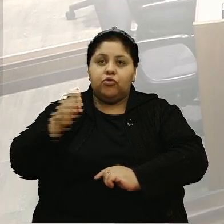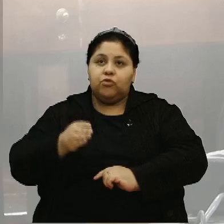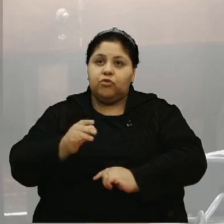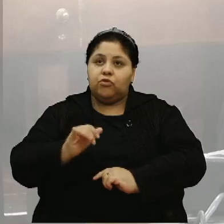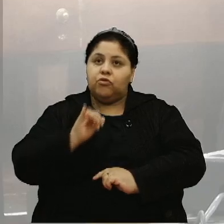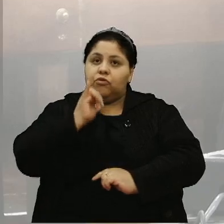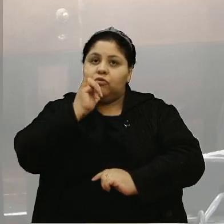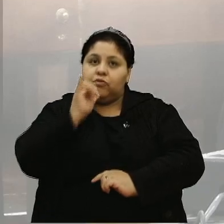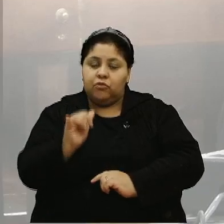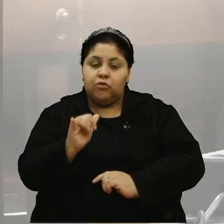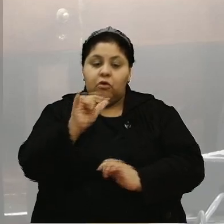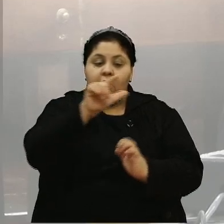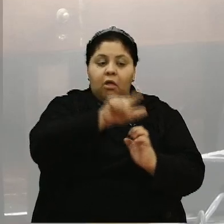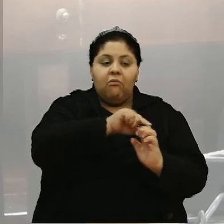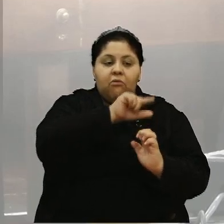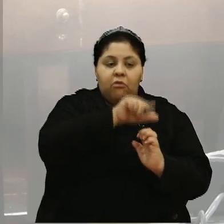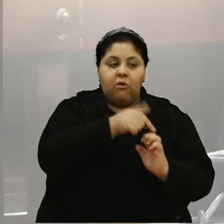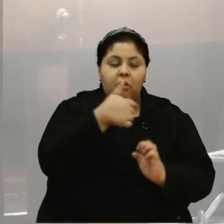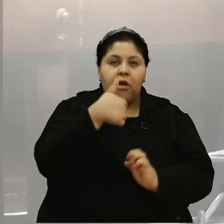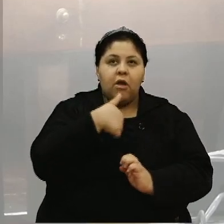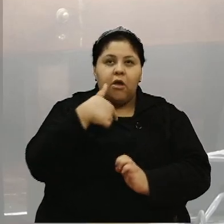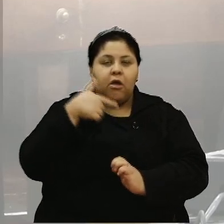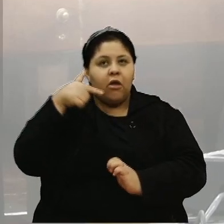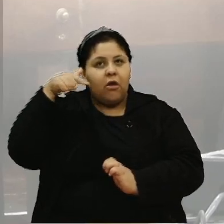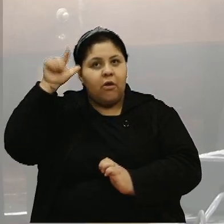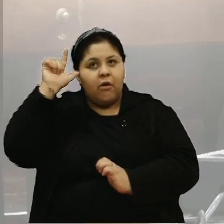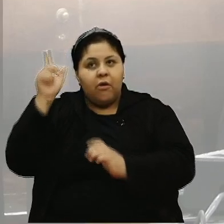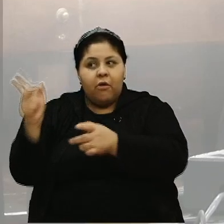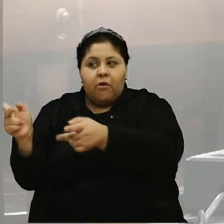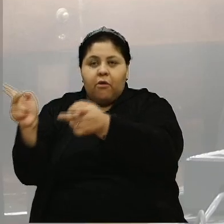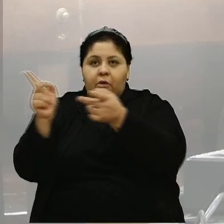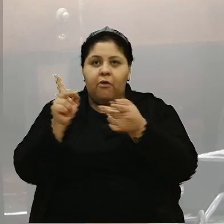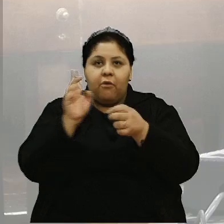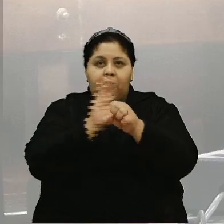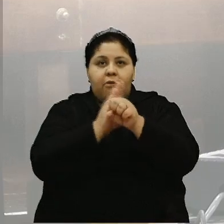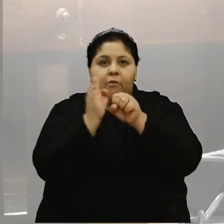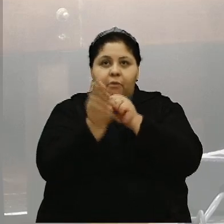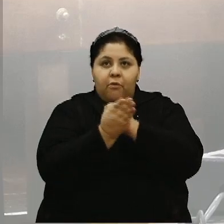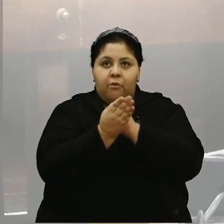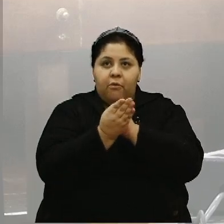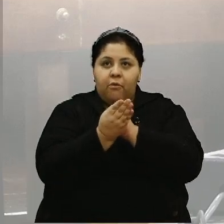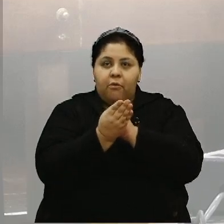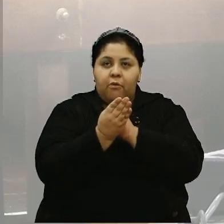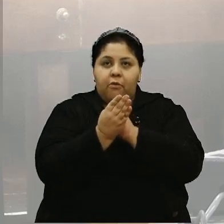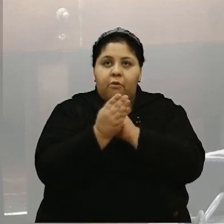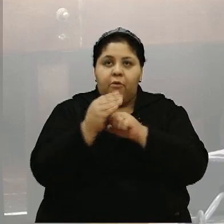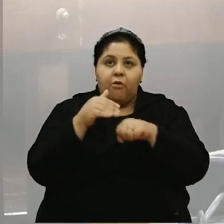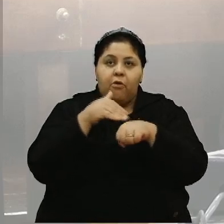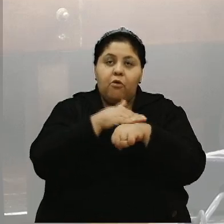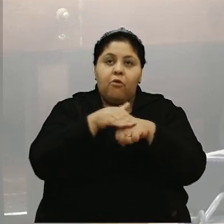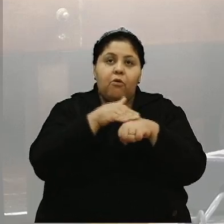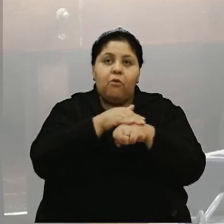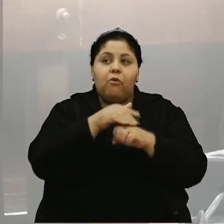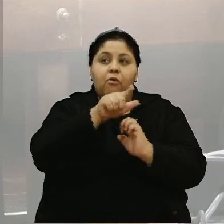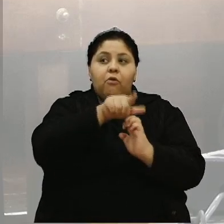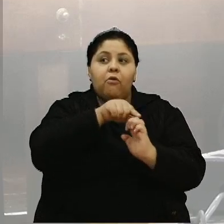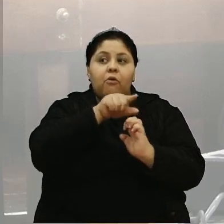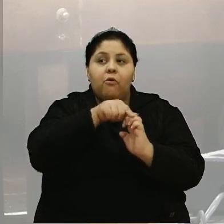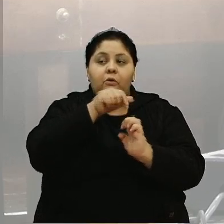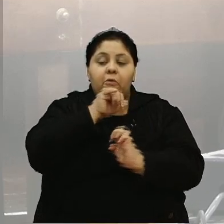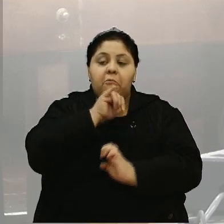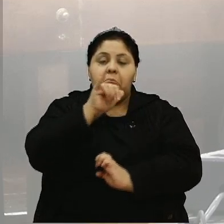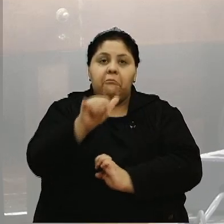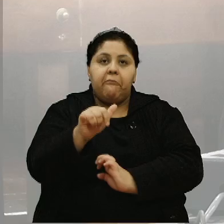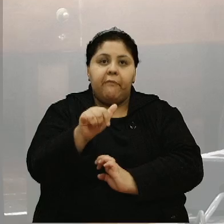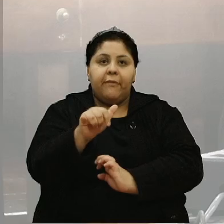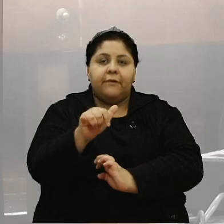voz do empresário. Eu tive ontem visitando então o Vale do Caí e conversei com o empresário. O que ele me falou? Me